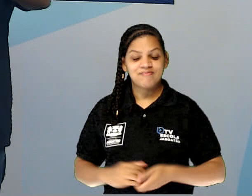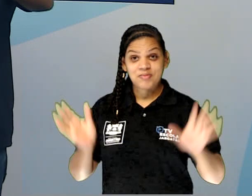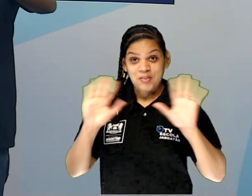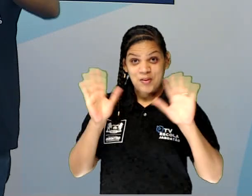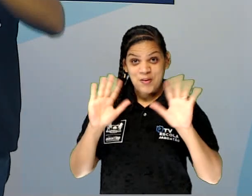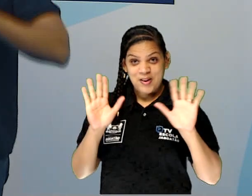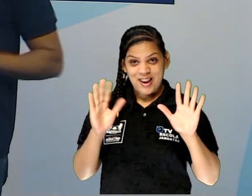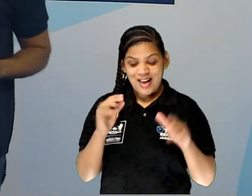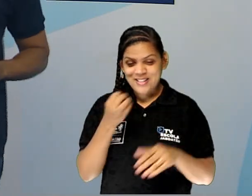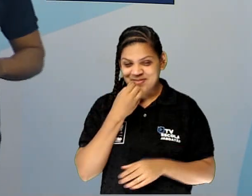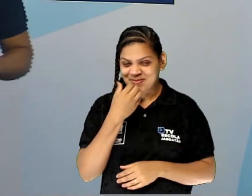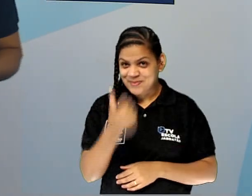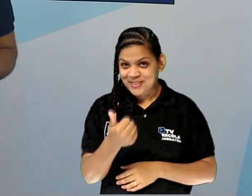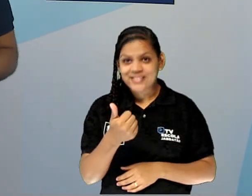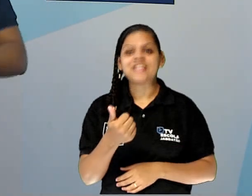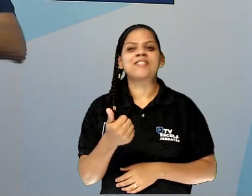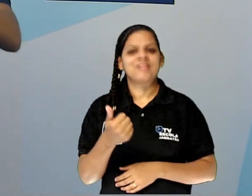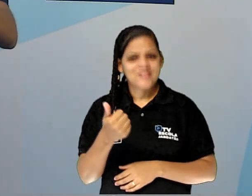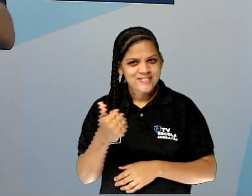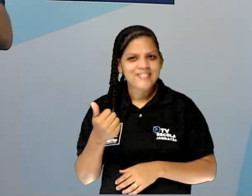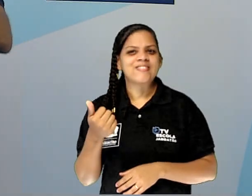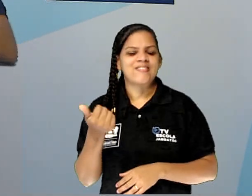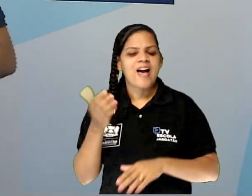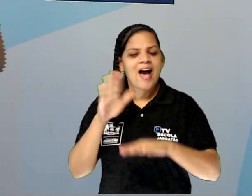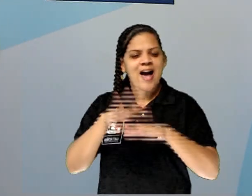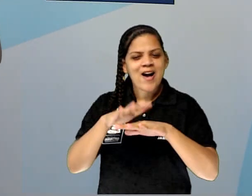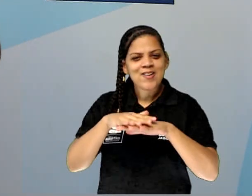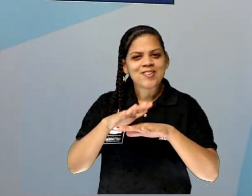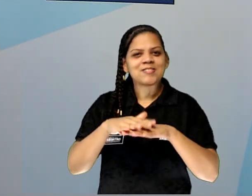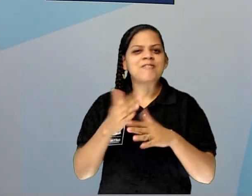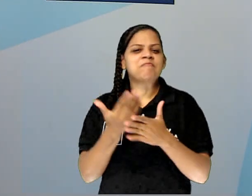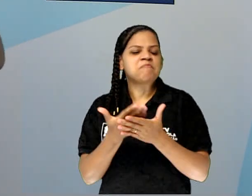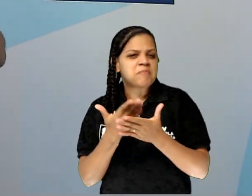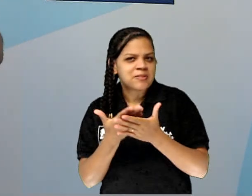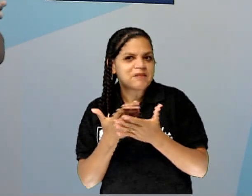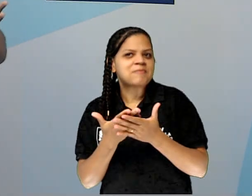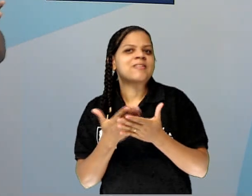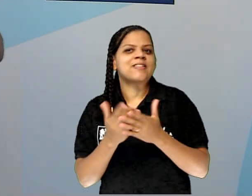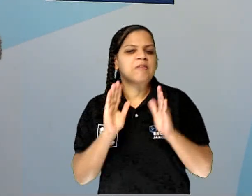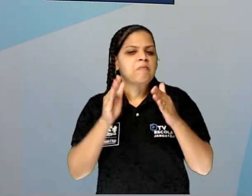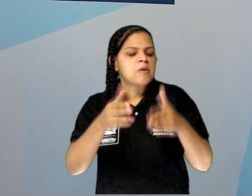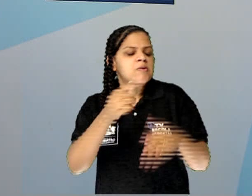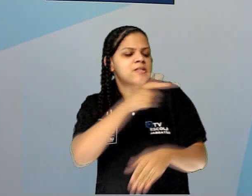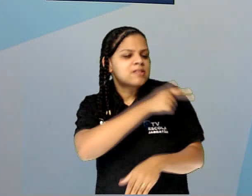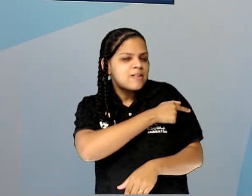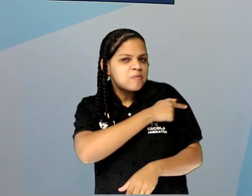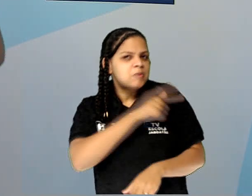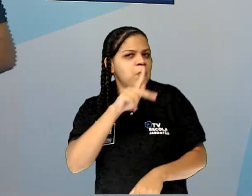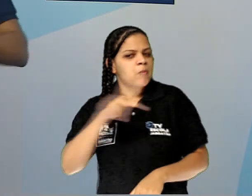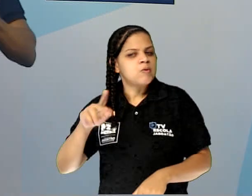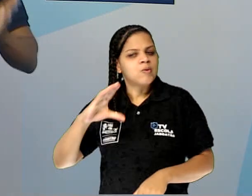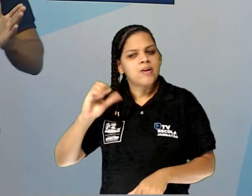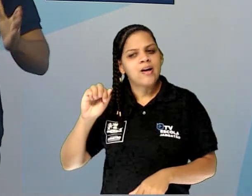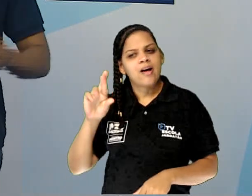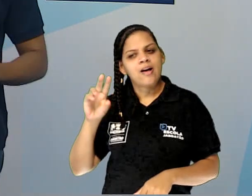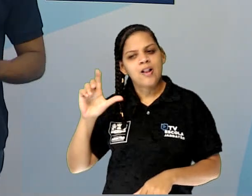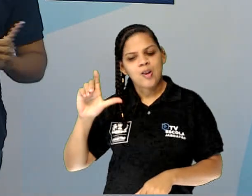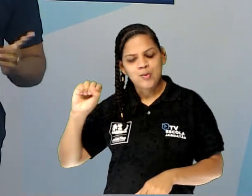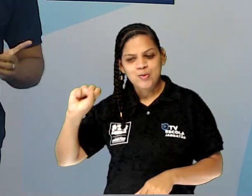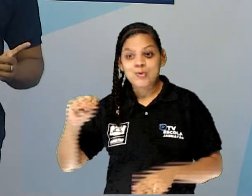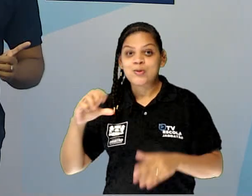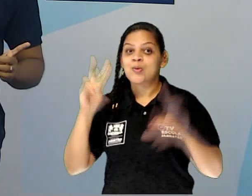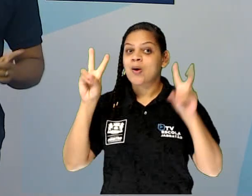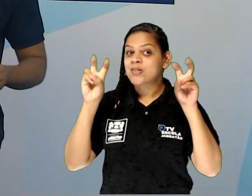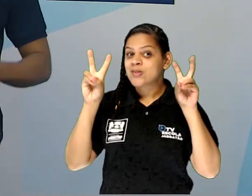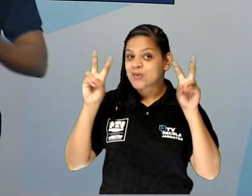E aí, gente, beleza? Mais uma aula de matemática, professor Carlos, para o sétimo ano. E hoje o assunto é sequências recursivas e